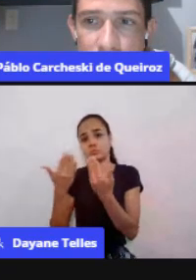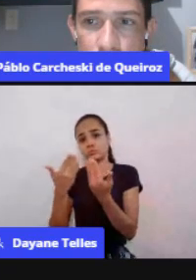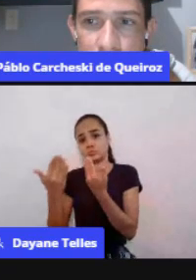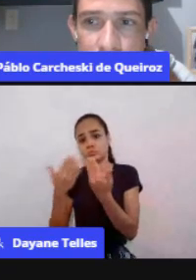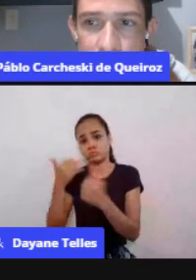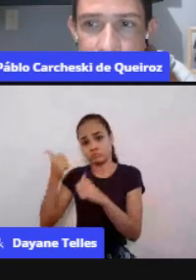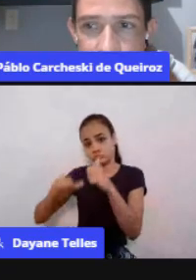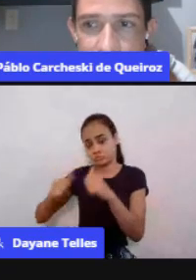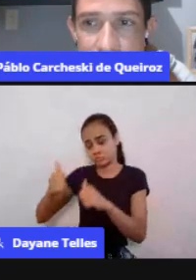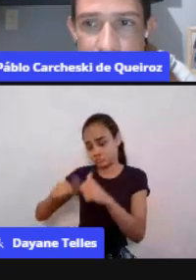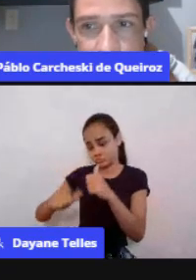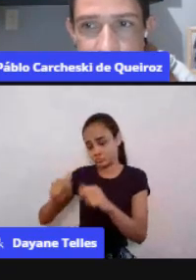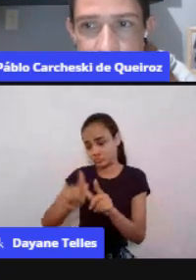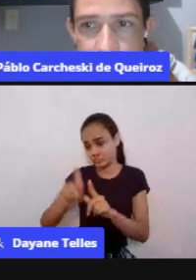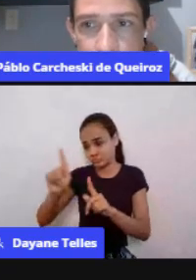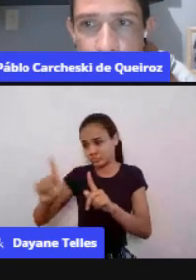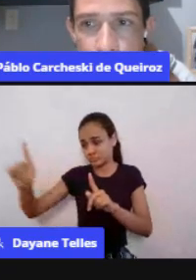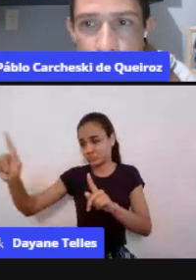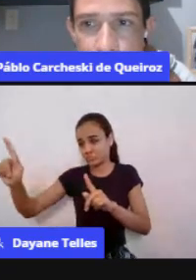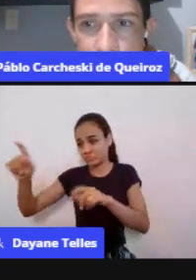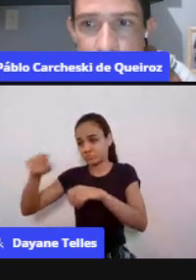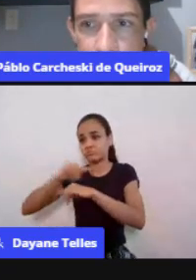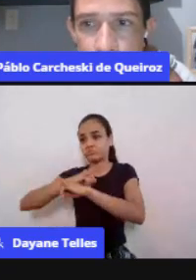podem induzir, às vezes,